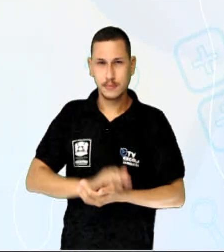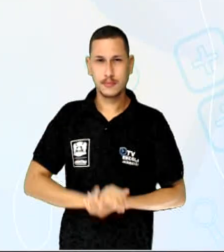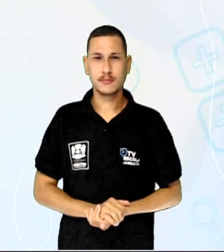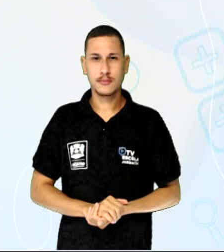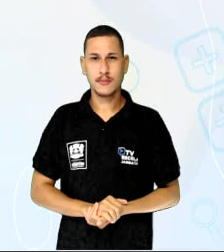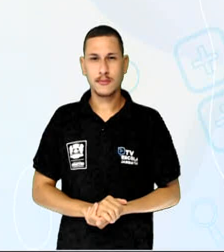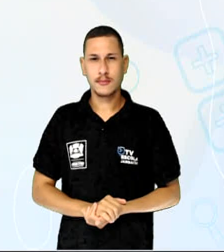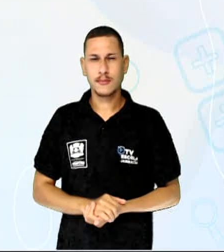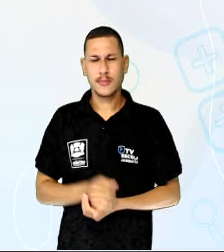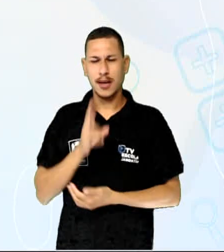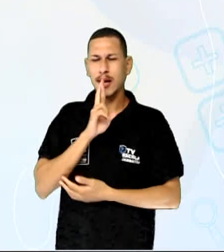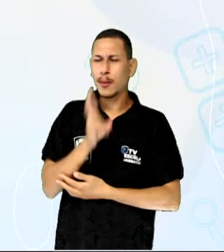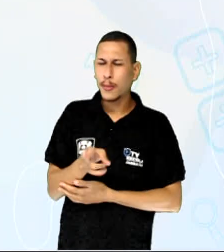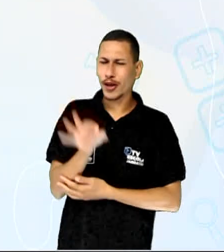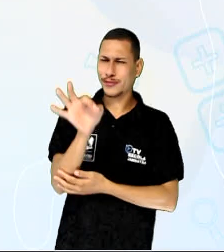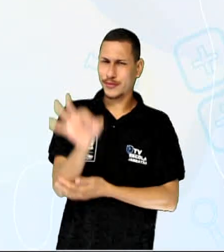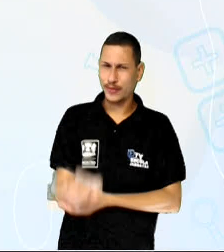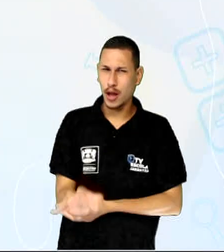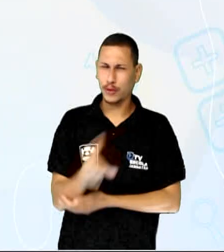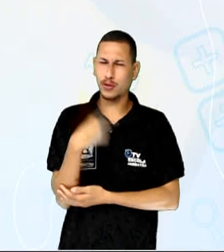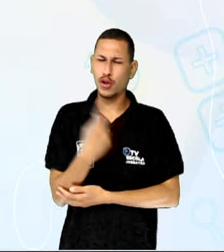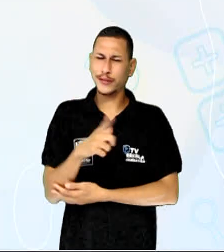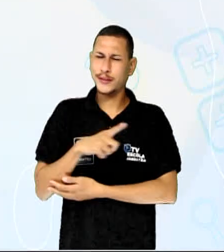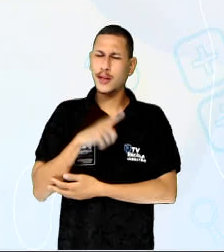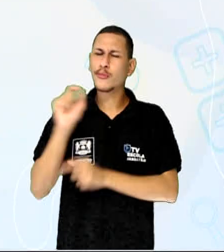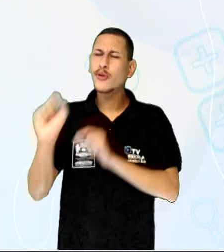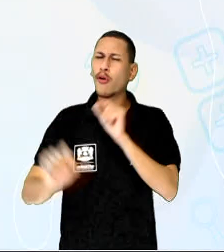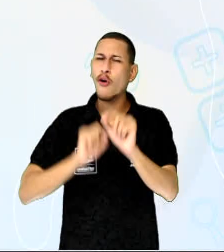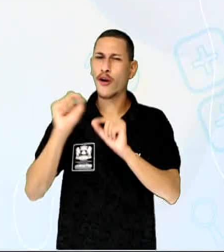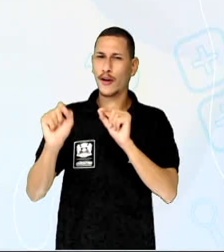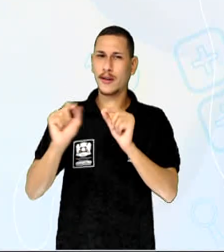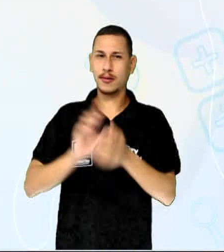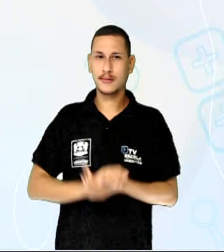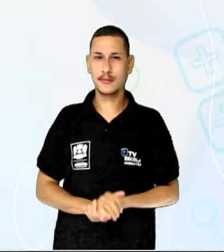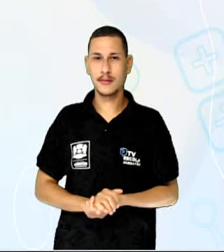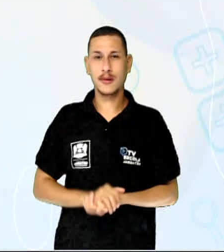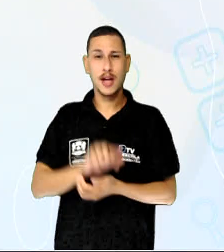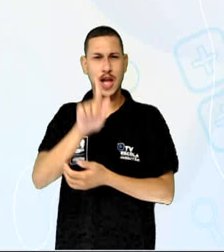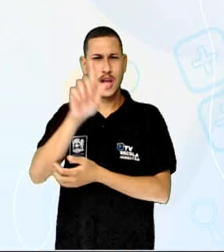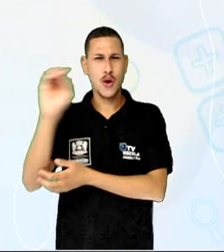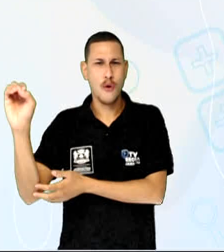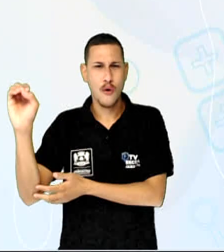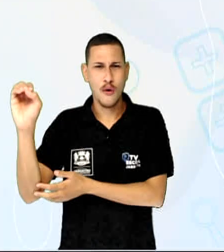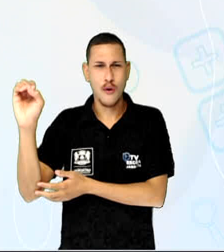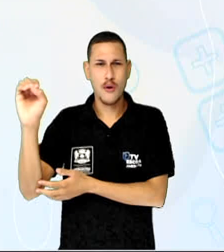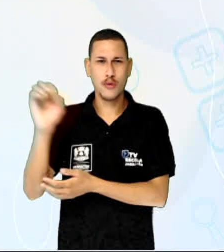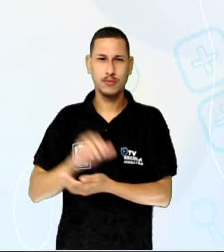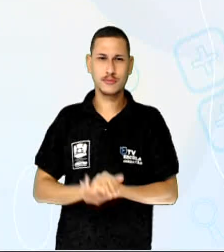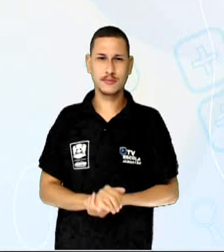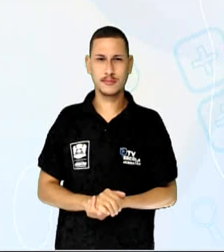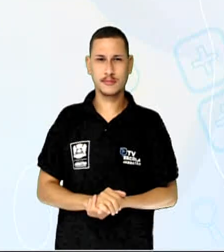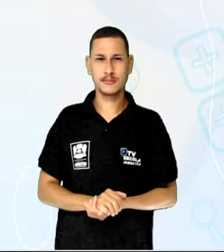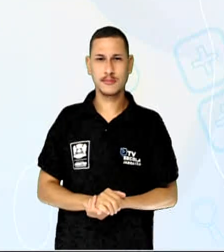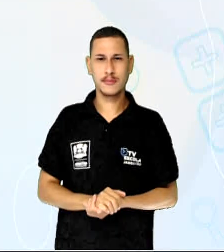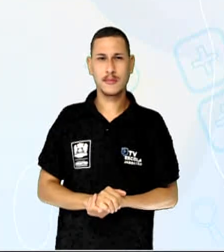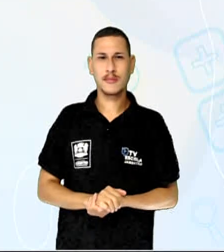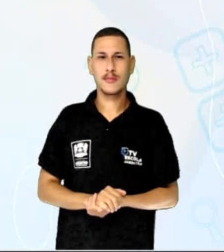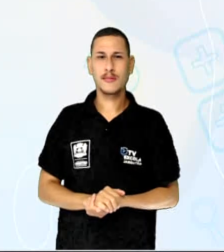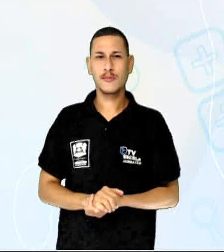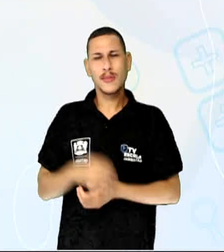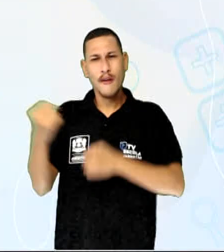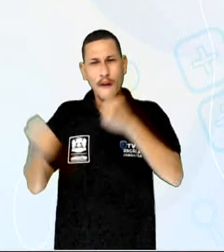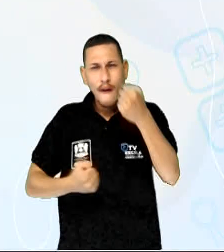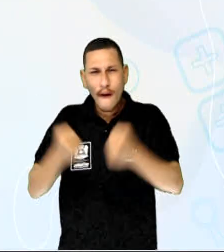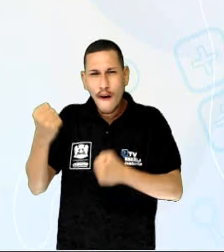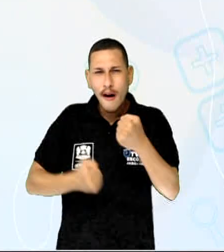para a resposta correta, nós temos go, ou seja, if the car